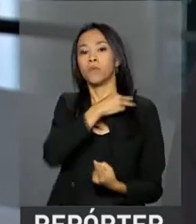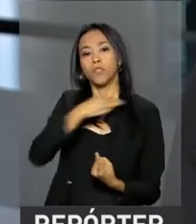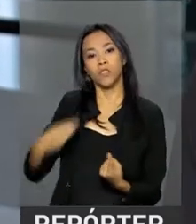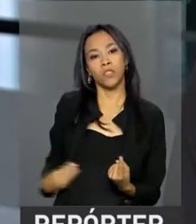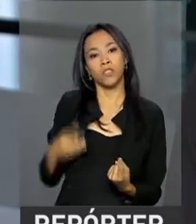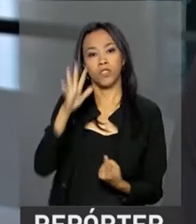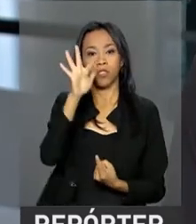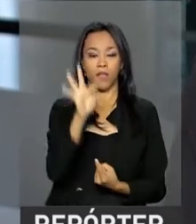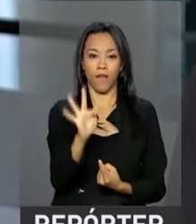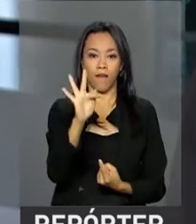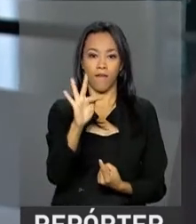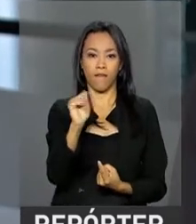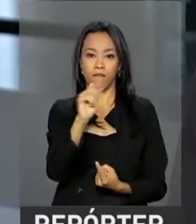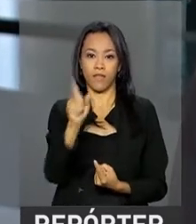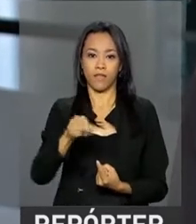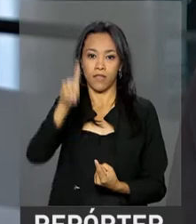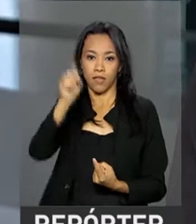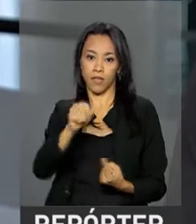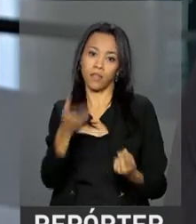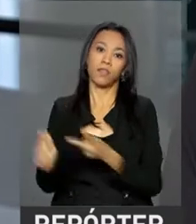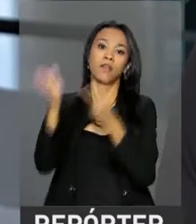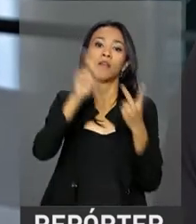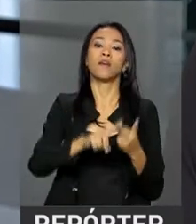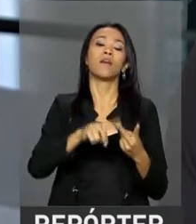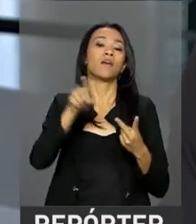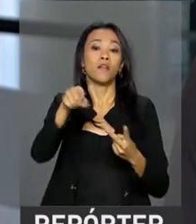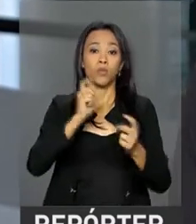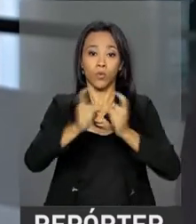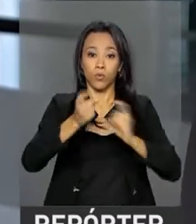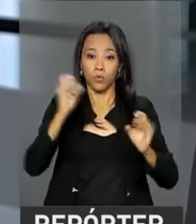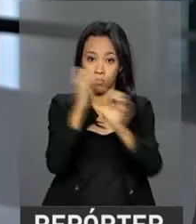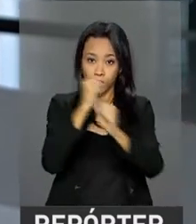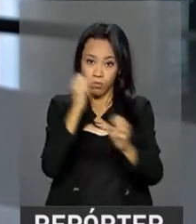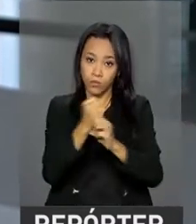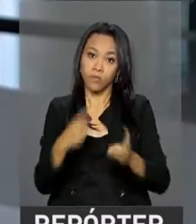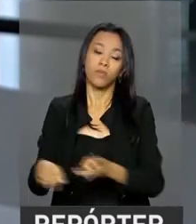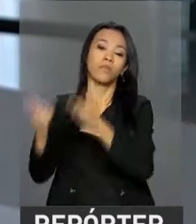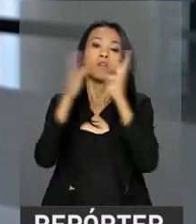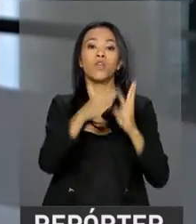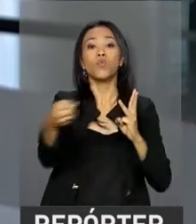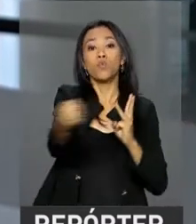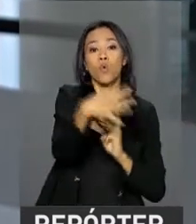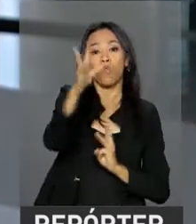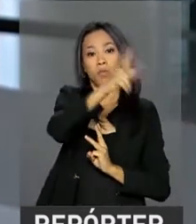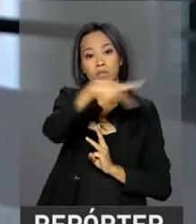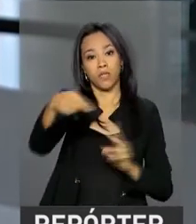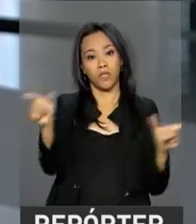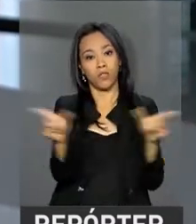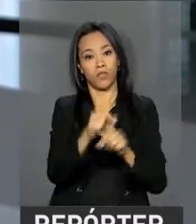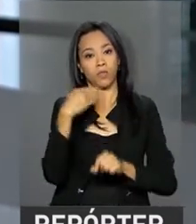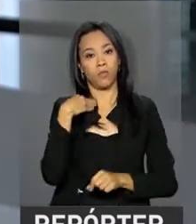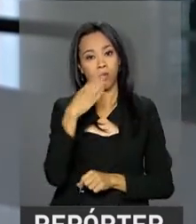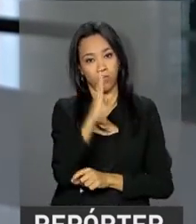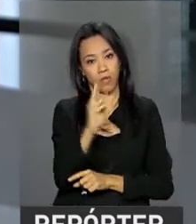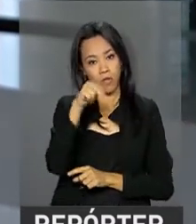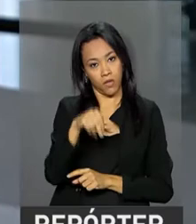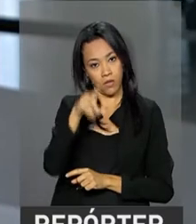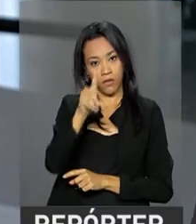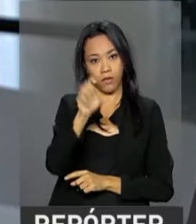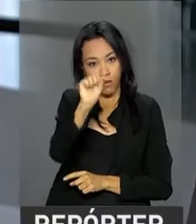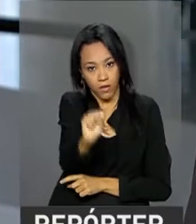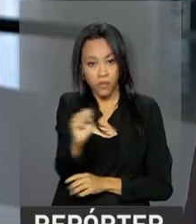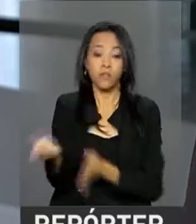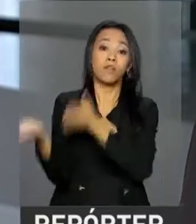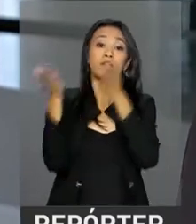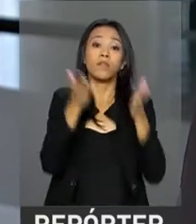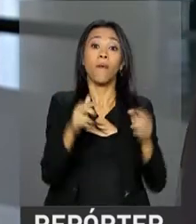henrique meirelles do planejamento de oliveira e também com o novo presidente do bnds paulo rabello essa reunião com os